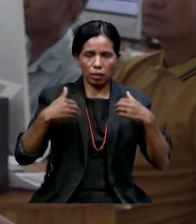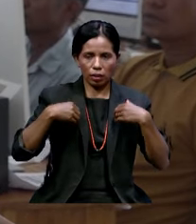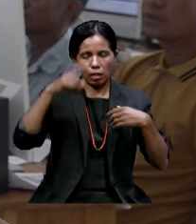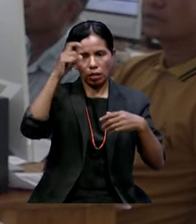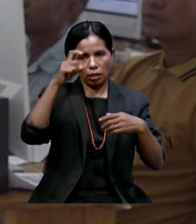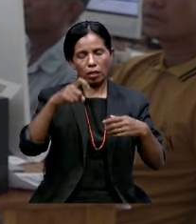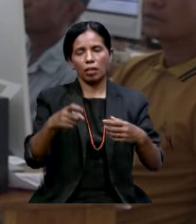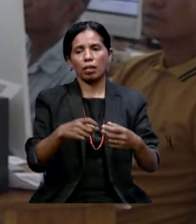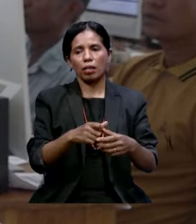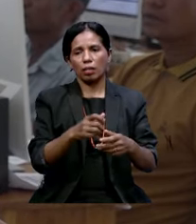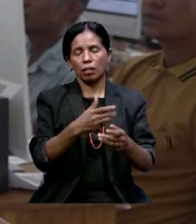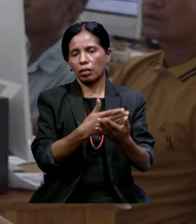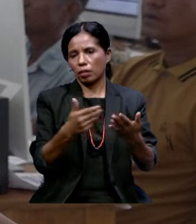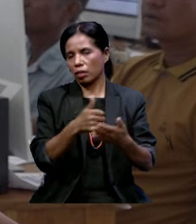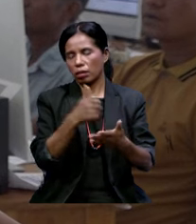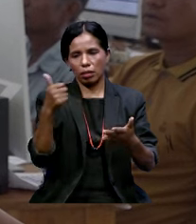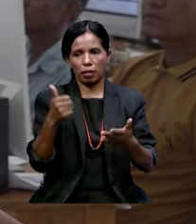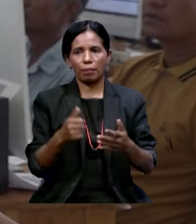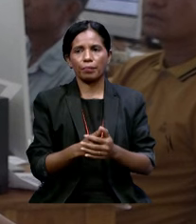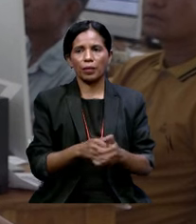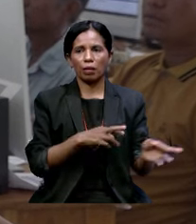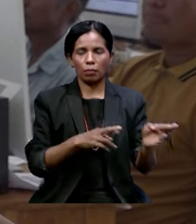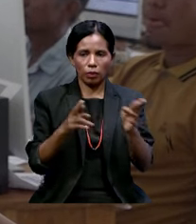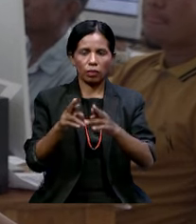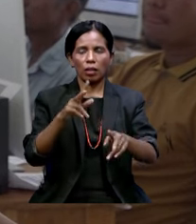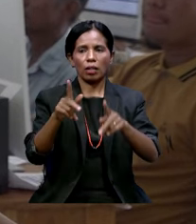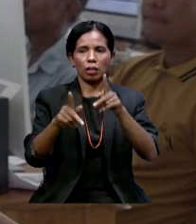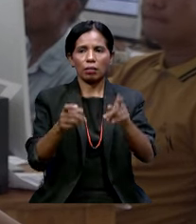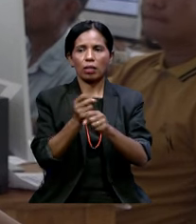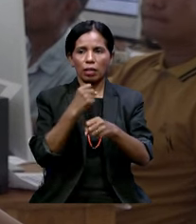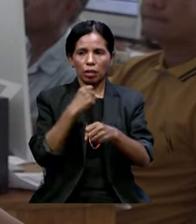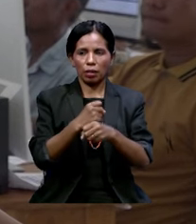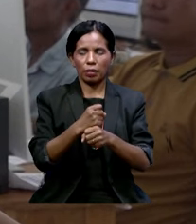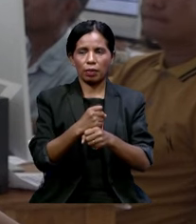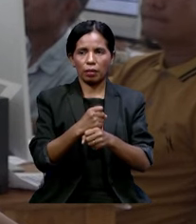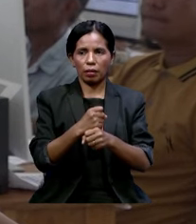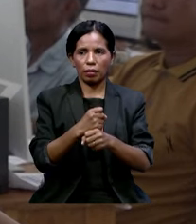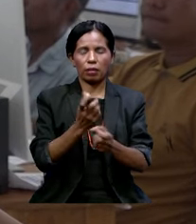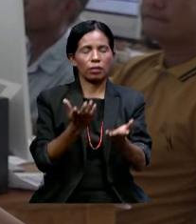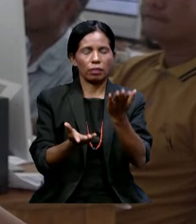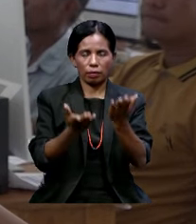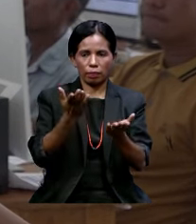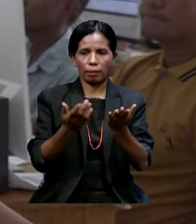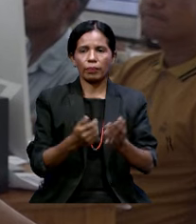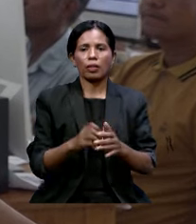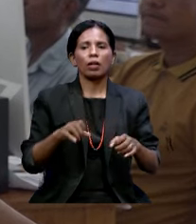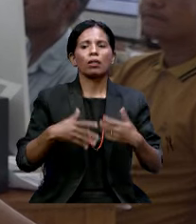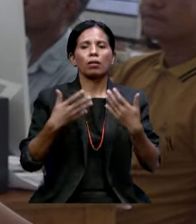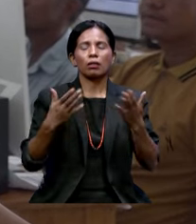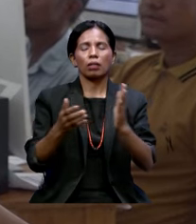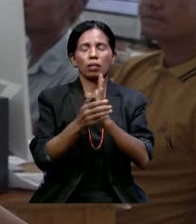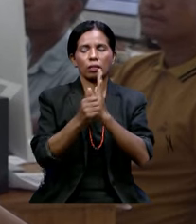ne. Nebe, pronto, é uma vez que halo né, sucateona, ou isso a